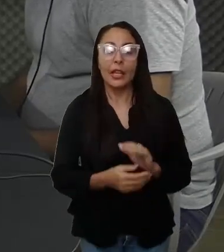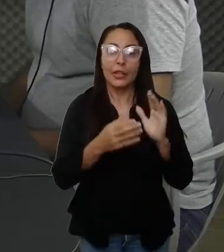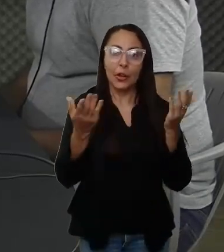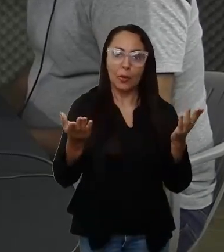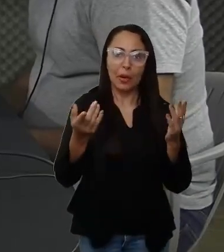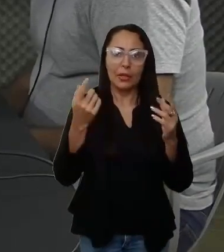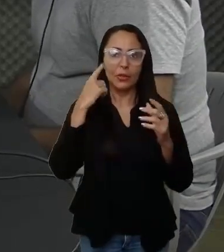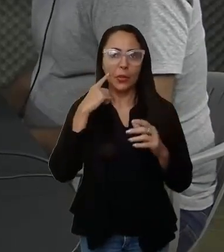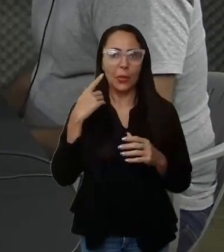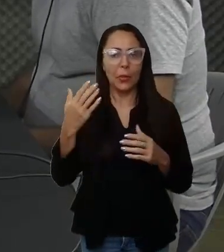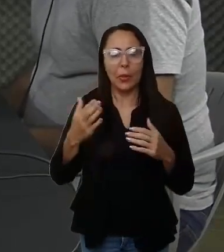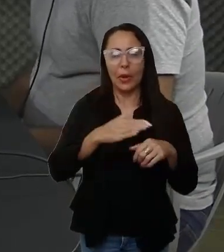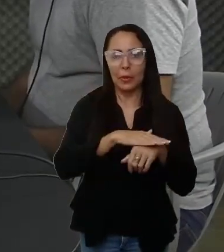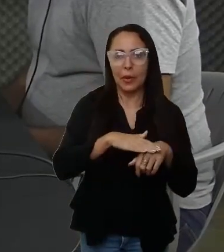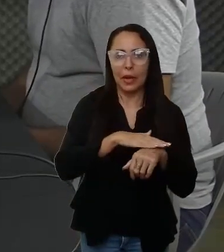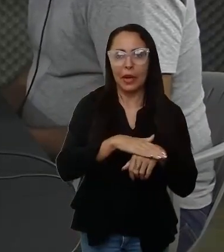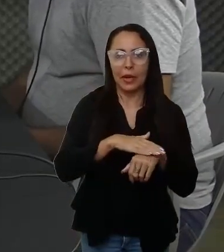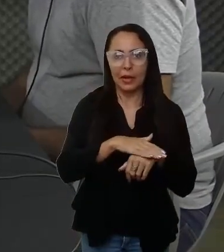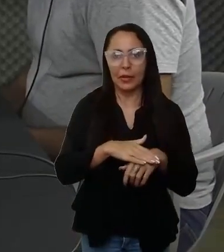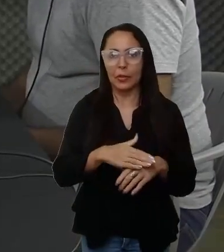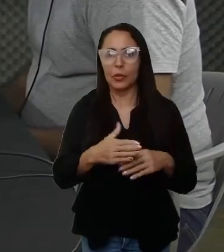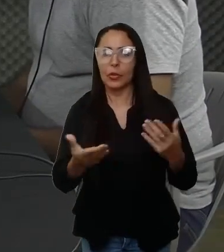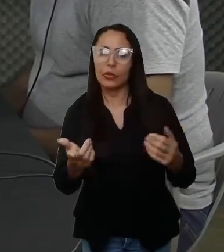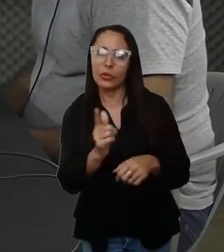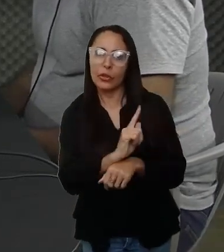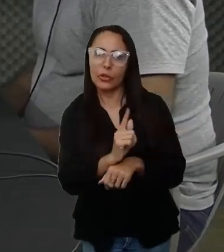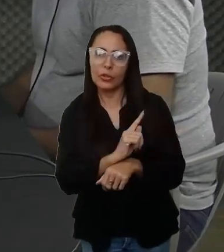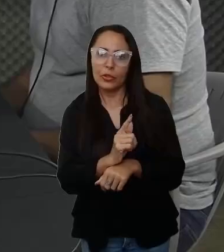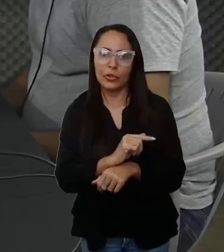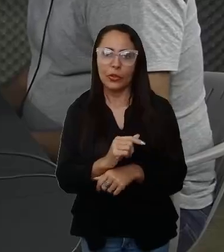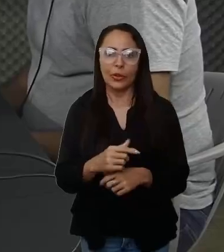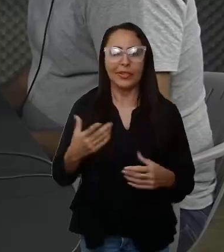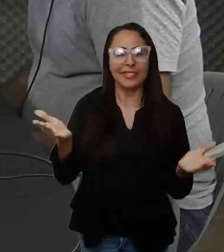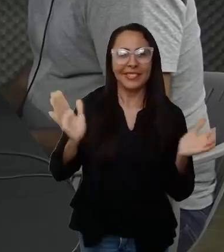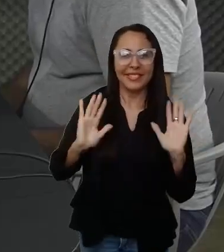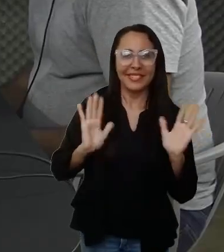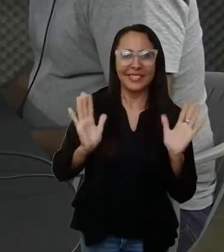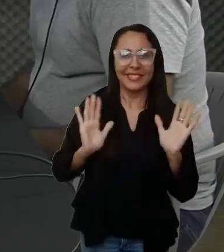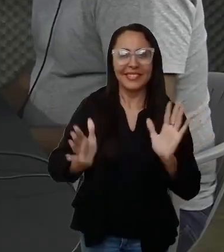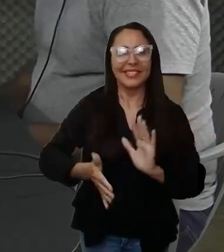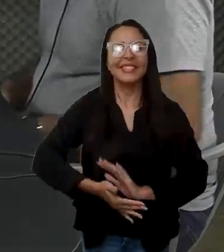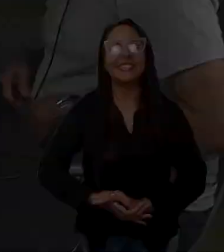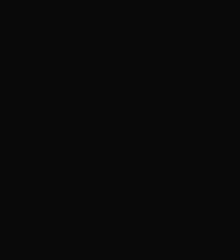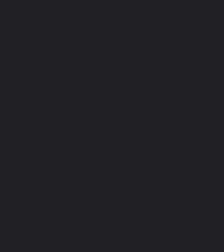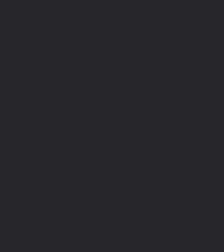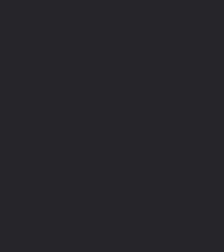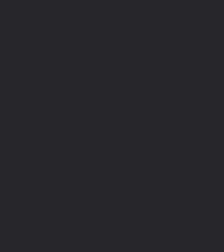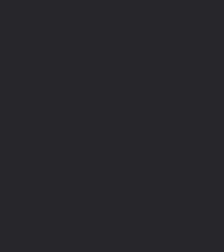Gestor, agradecendo a presença do professor Tiago, professor Miranda, e até o próximo. Até.